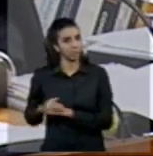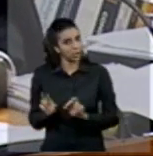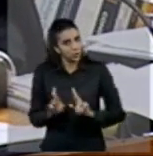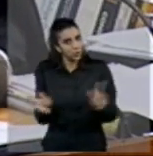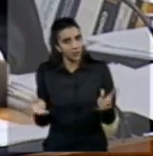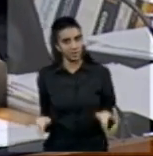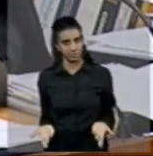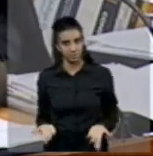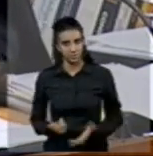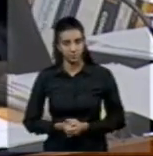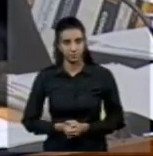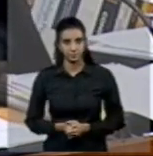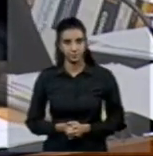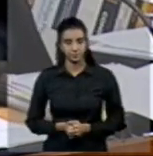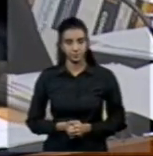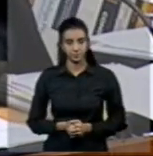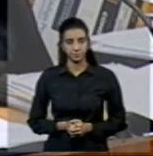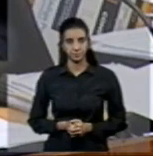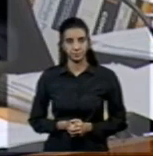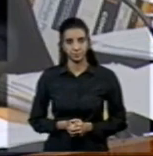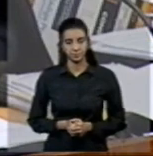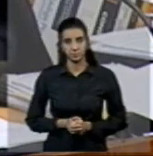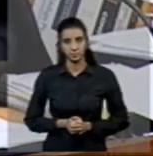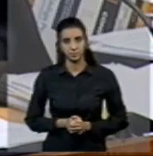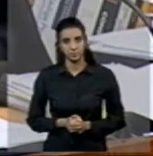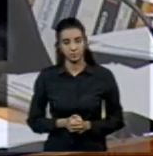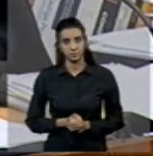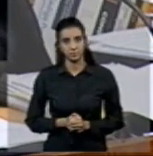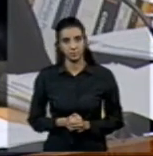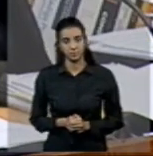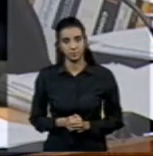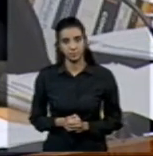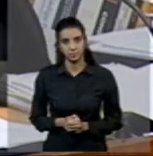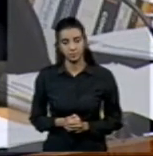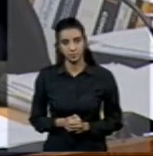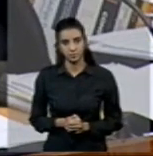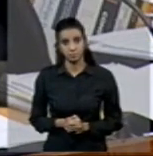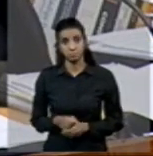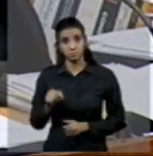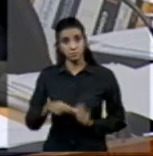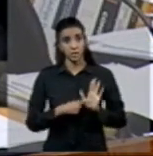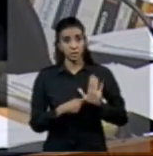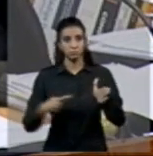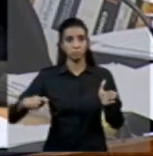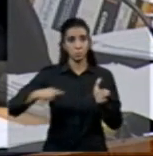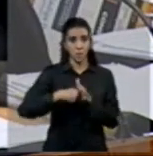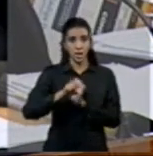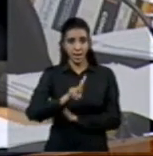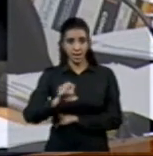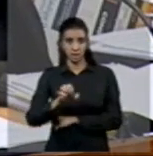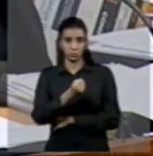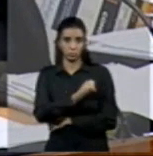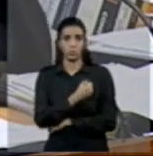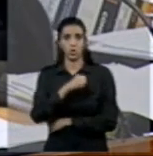E aqui fica claro, no caso trazido no RE